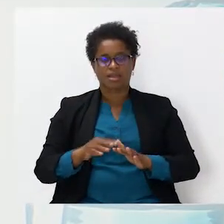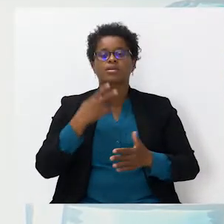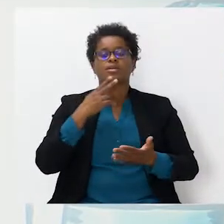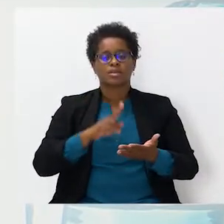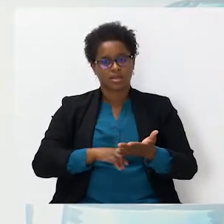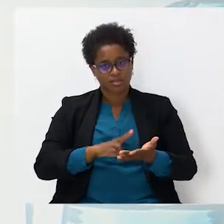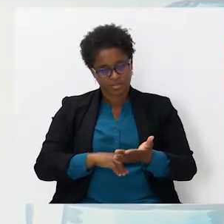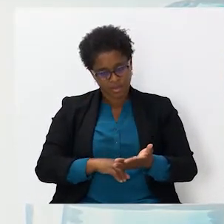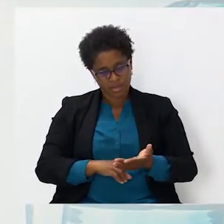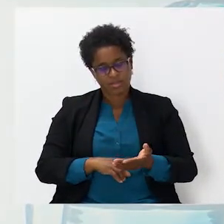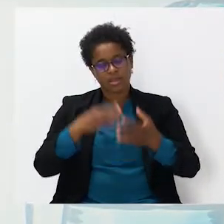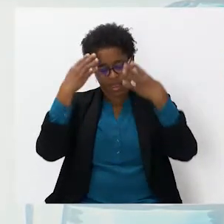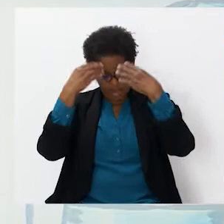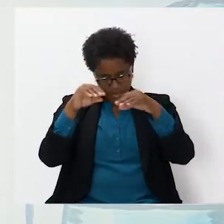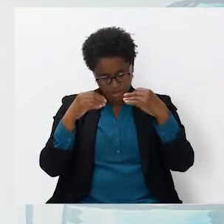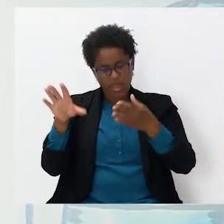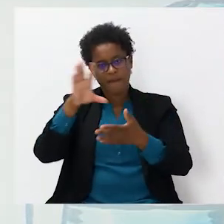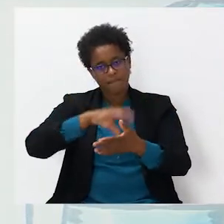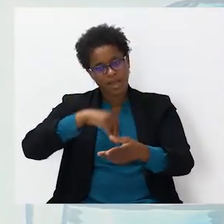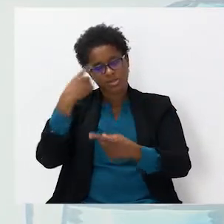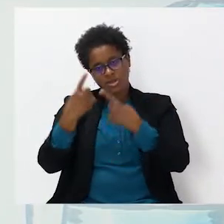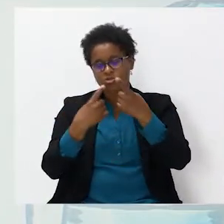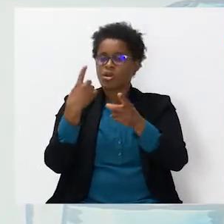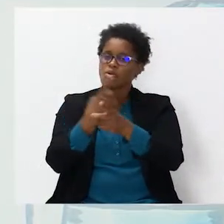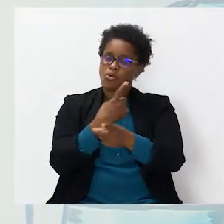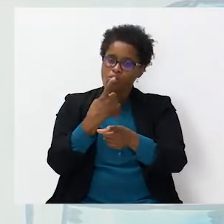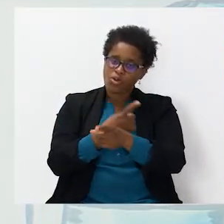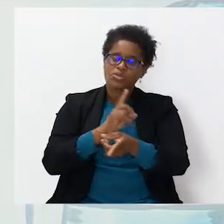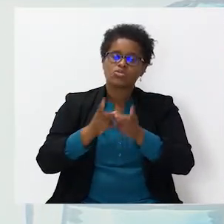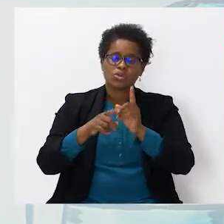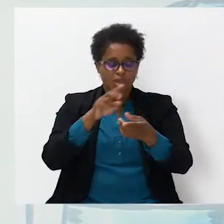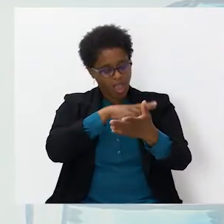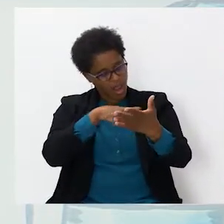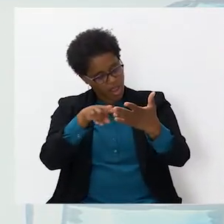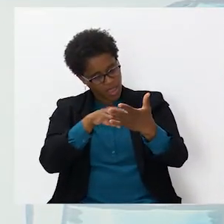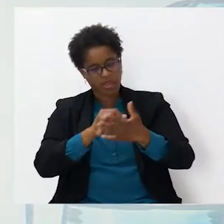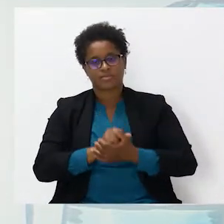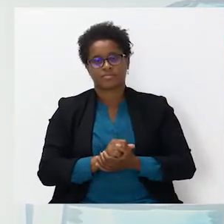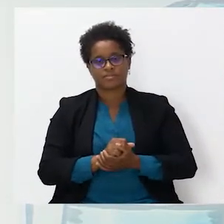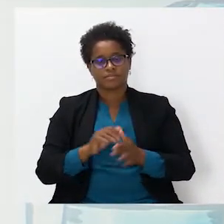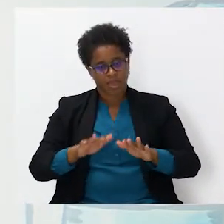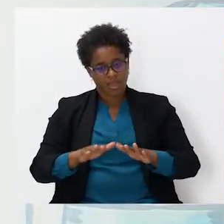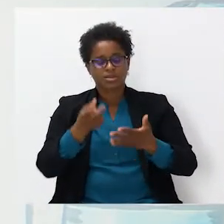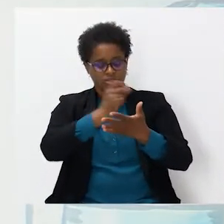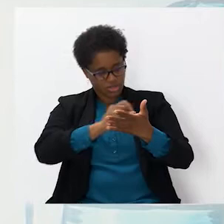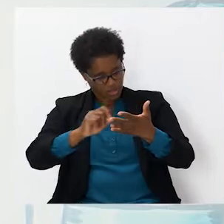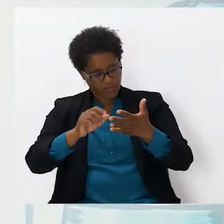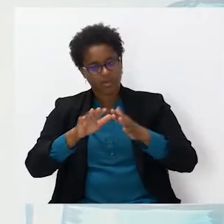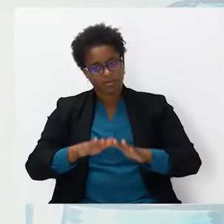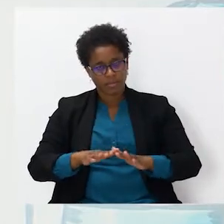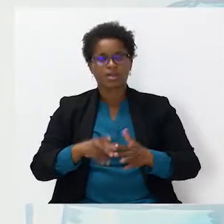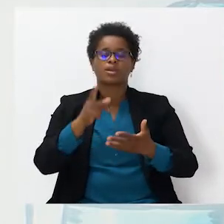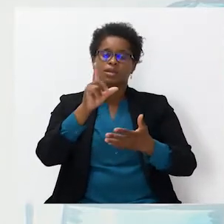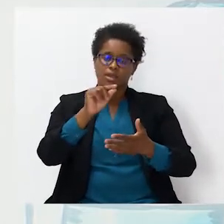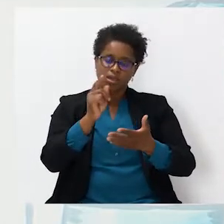realmente a ensinar mais alguma coisa do que a ler, escrever e contar.